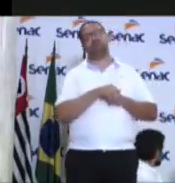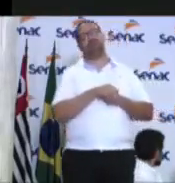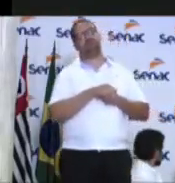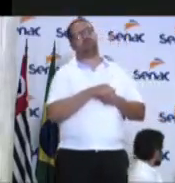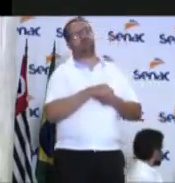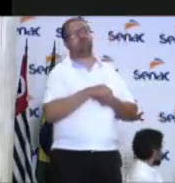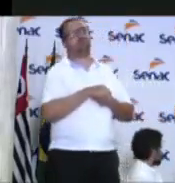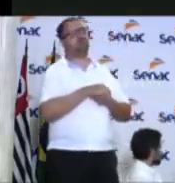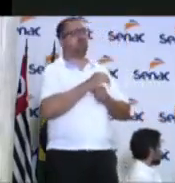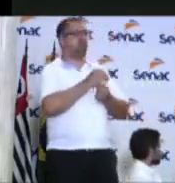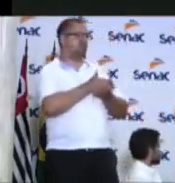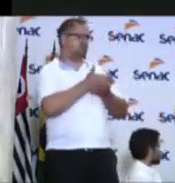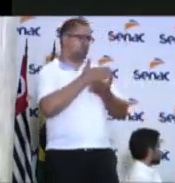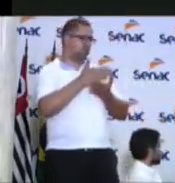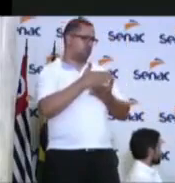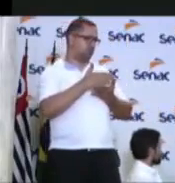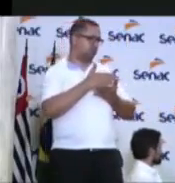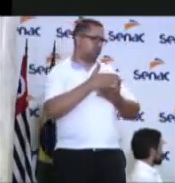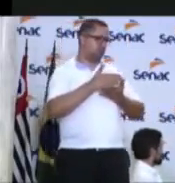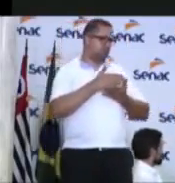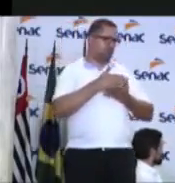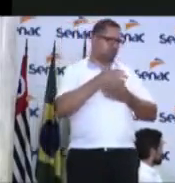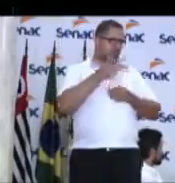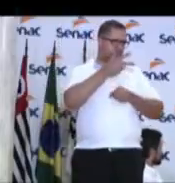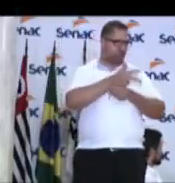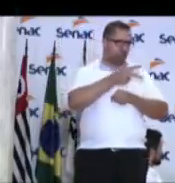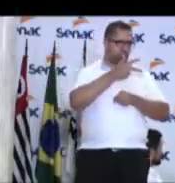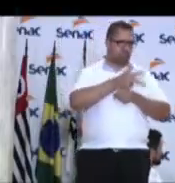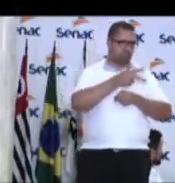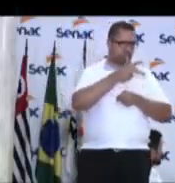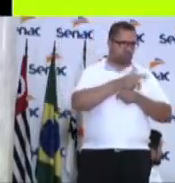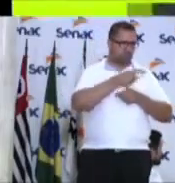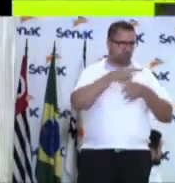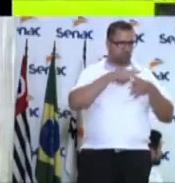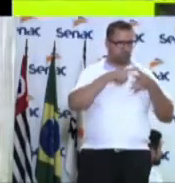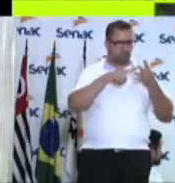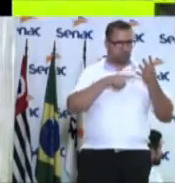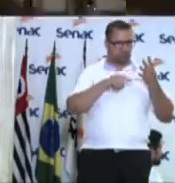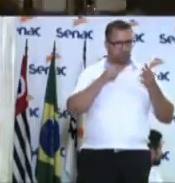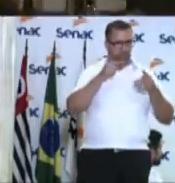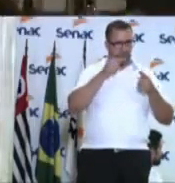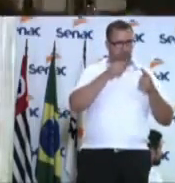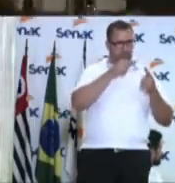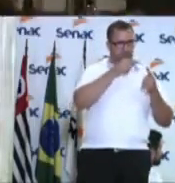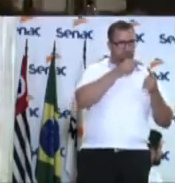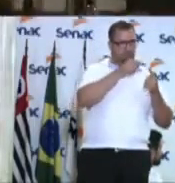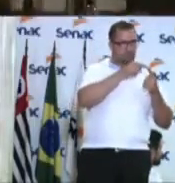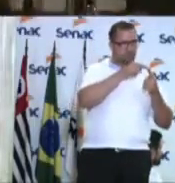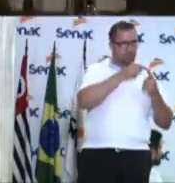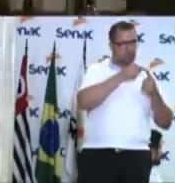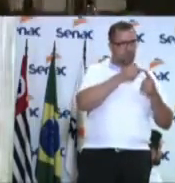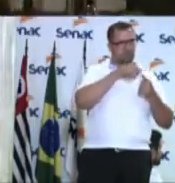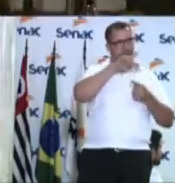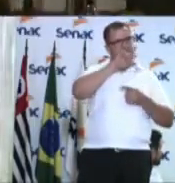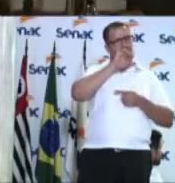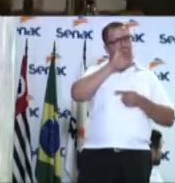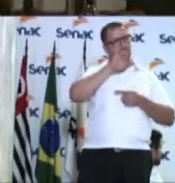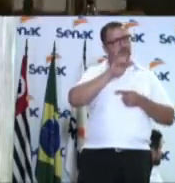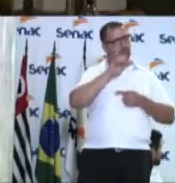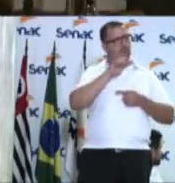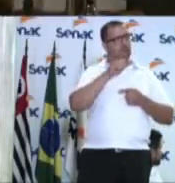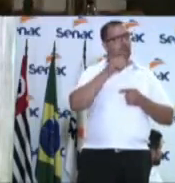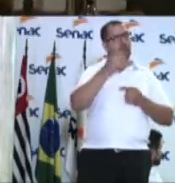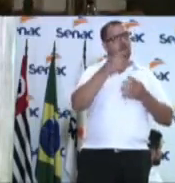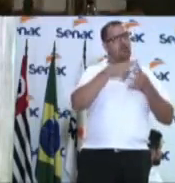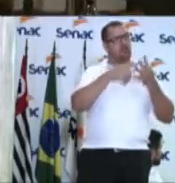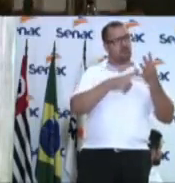Bom, esse é um dos episódios, na verdade, dessa série que nós fizemos de quatro destinos. Esse resgate do Guia Quatro Rodas, que estava adormecido